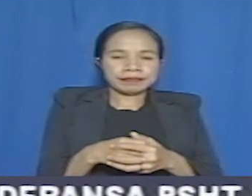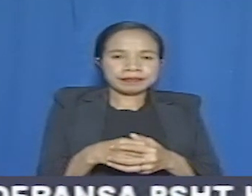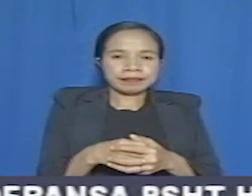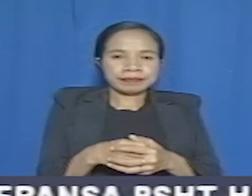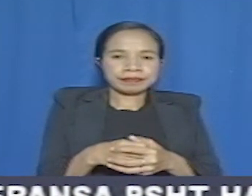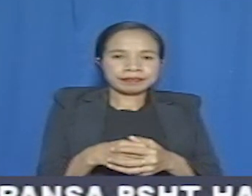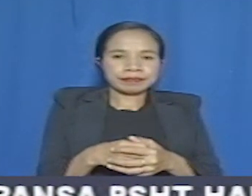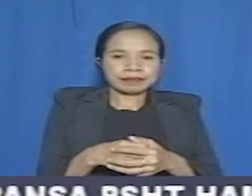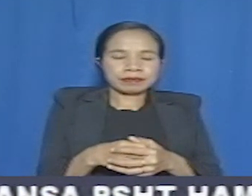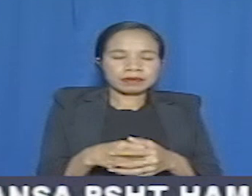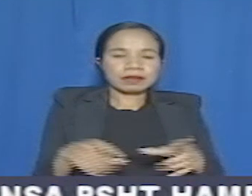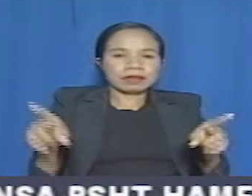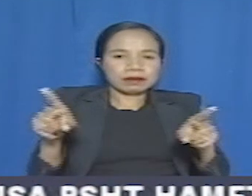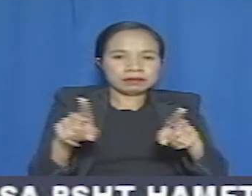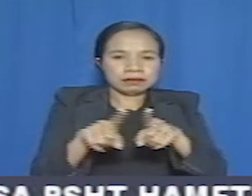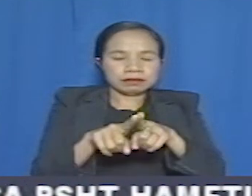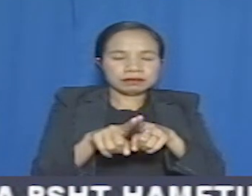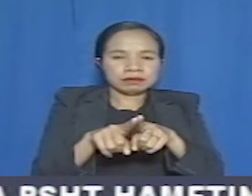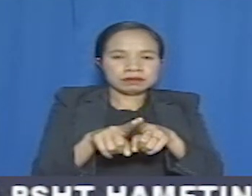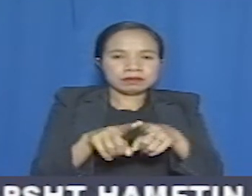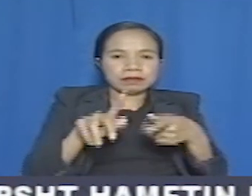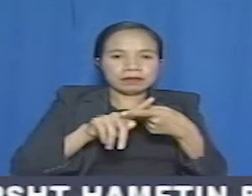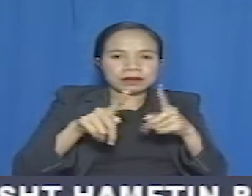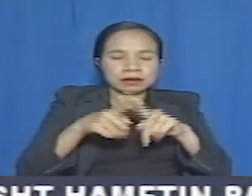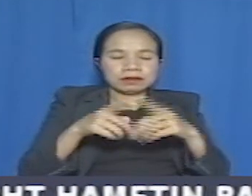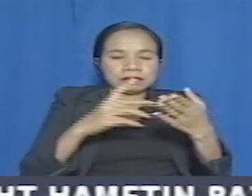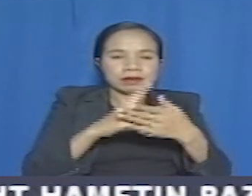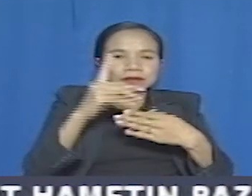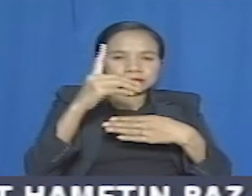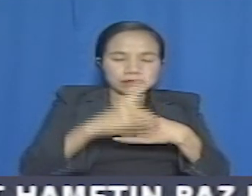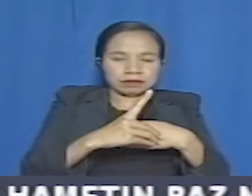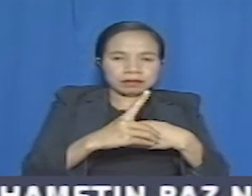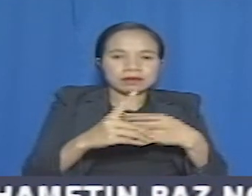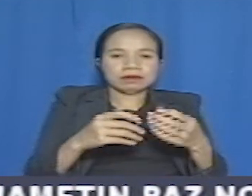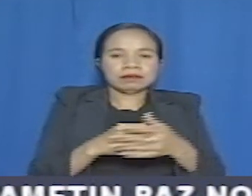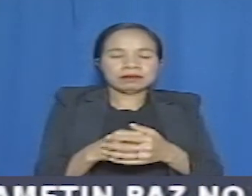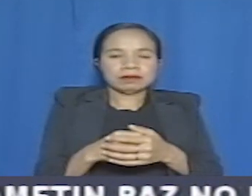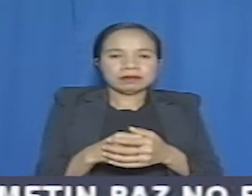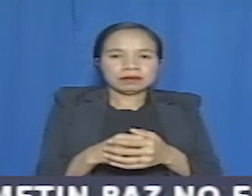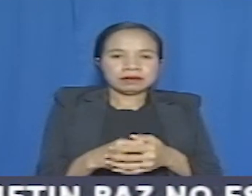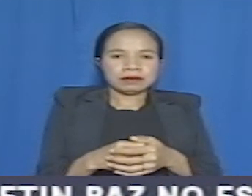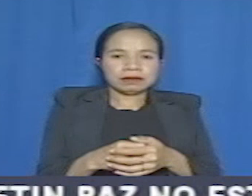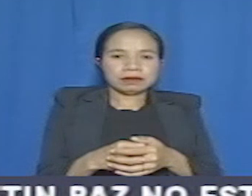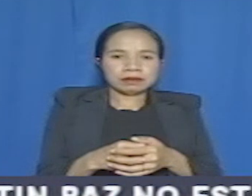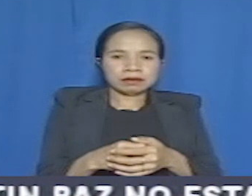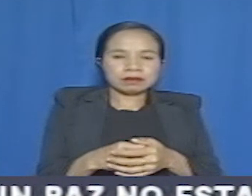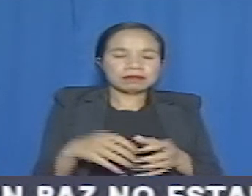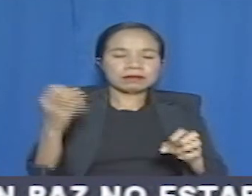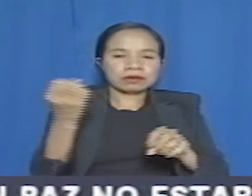para ser uma estabilidade, para ser um desenvolvimento. Primeiro